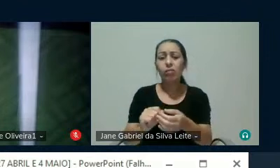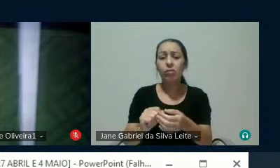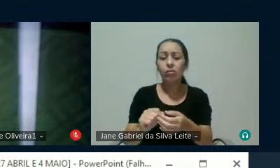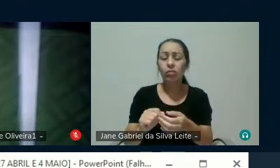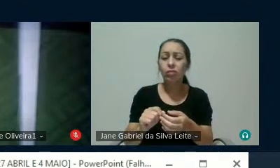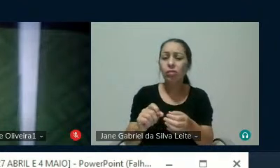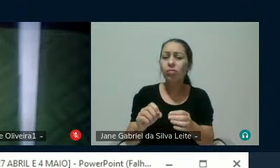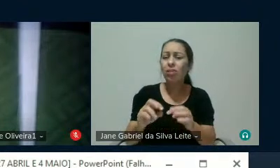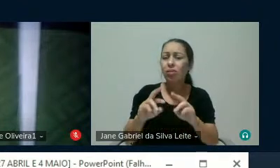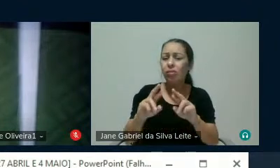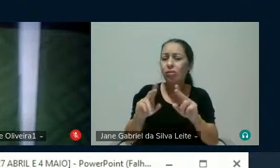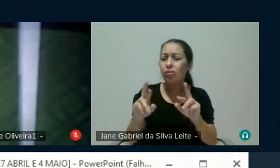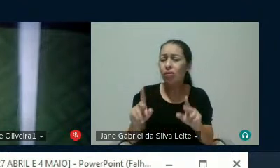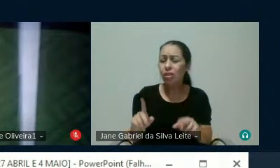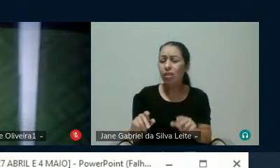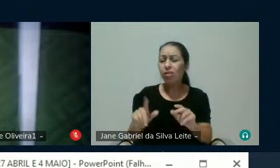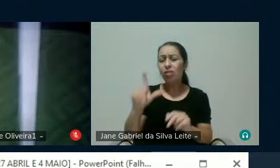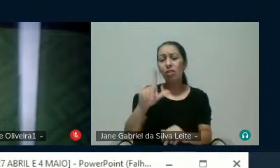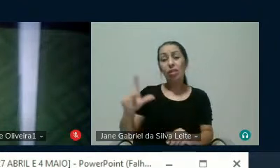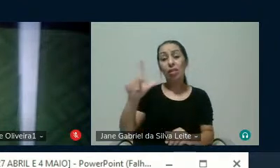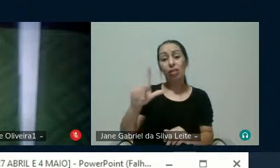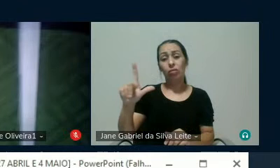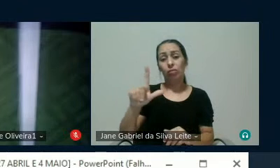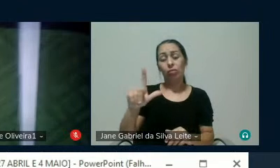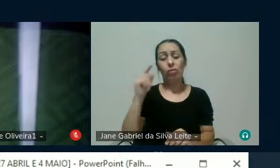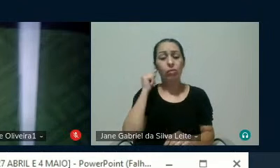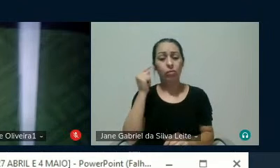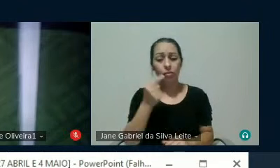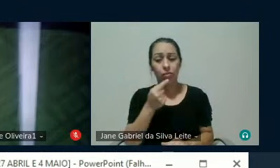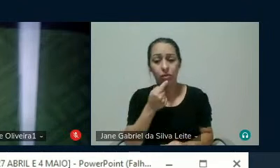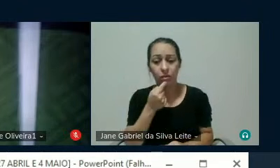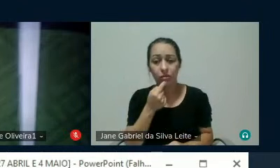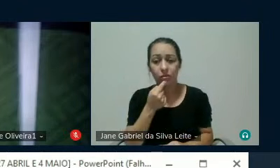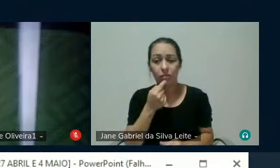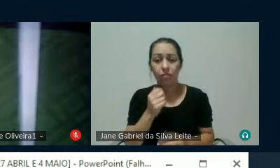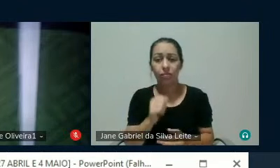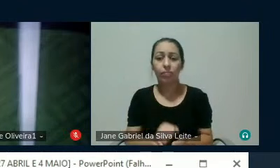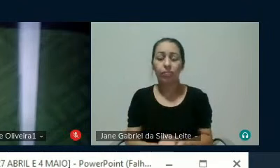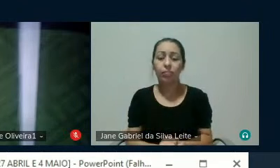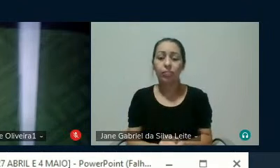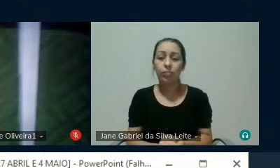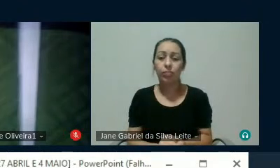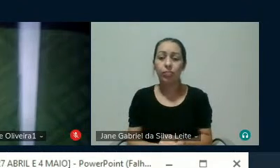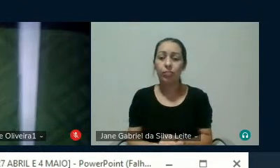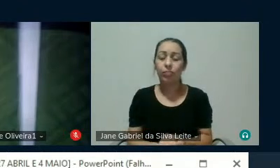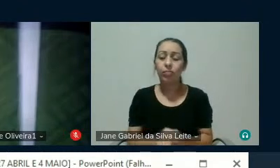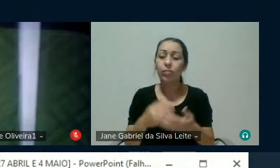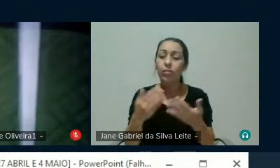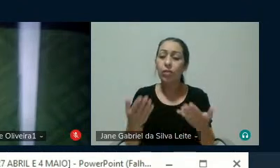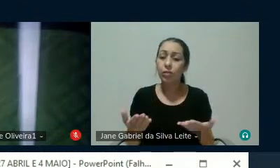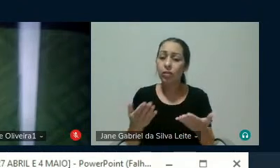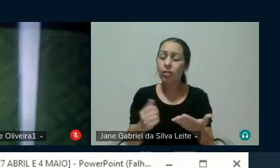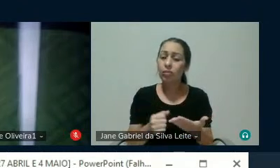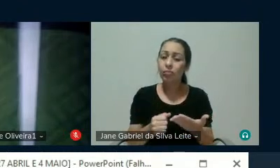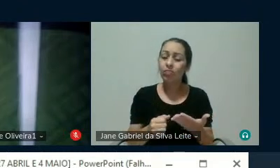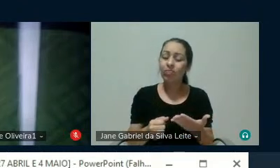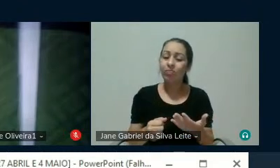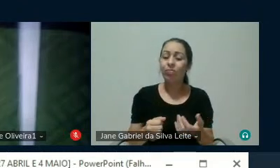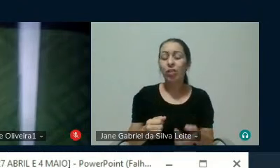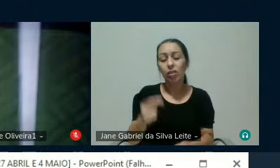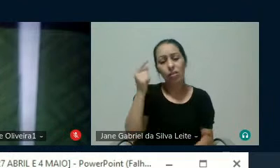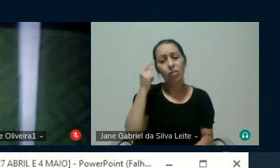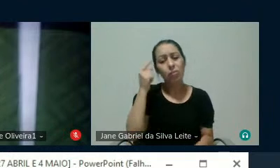Surdo. Então, a gente vai ver esse tipo de literatura ali, né? Então, alguns concebem essa